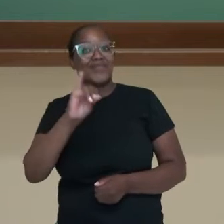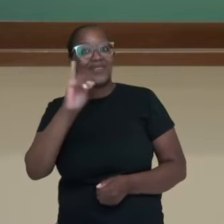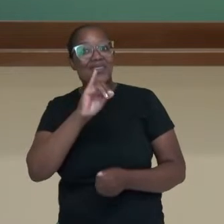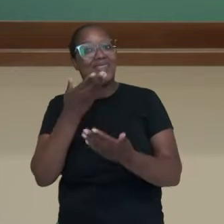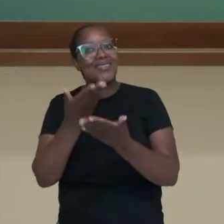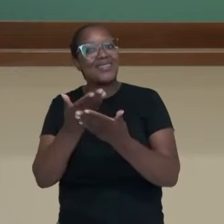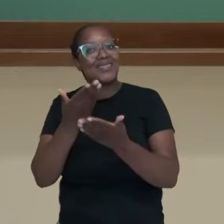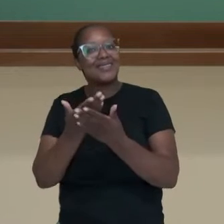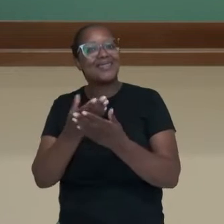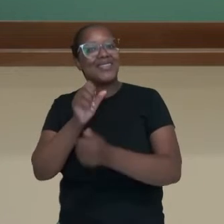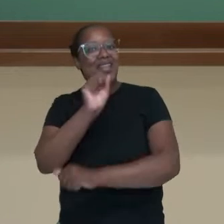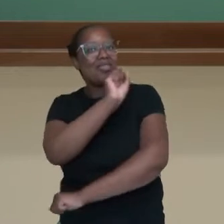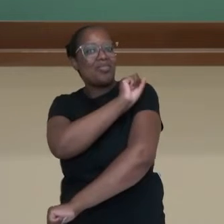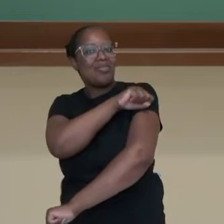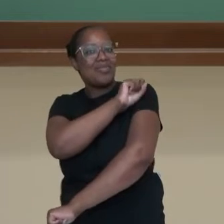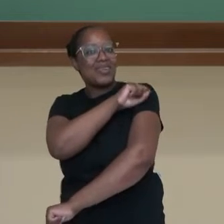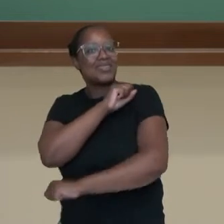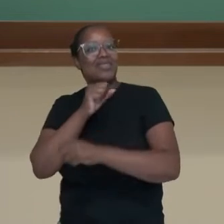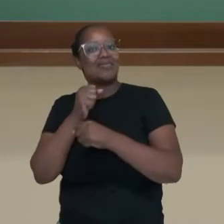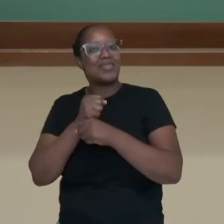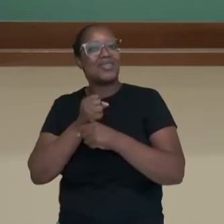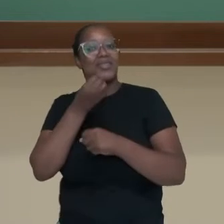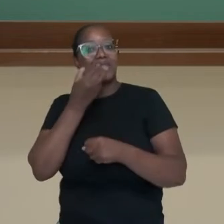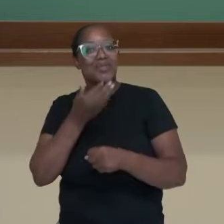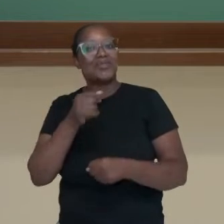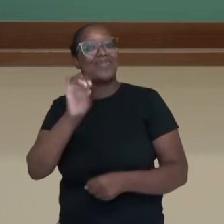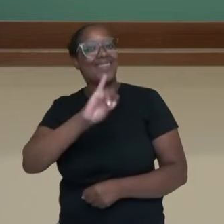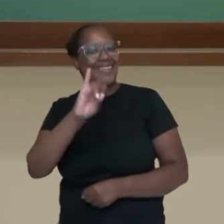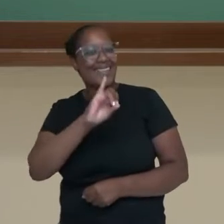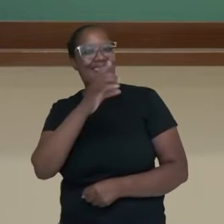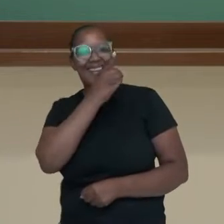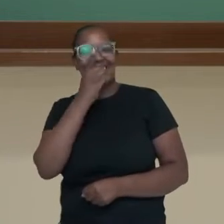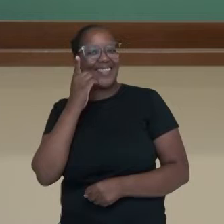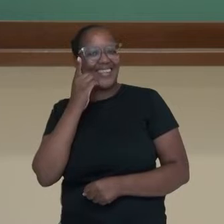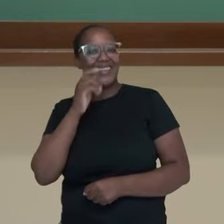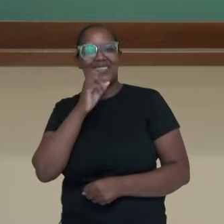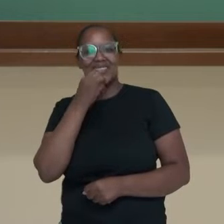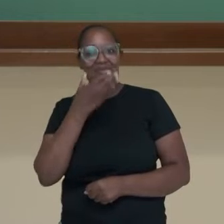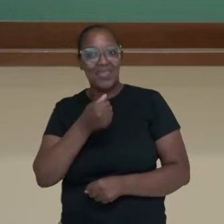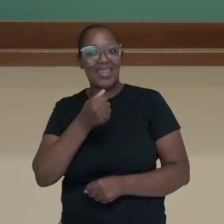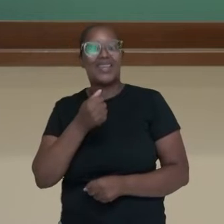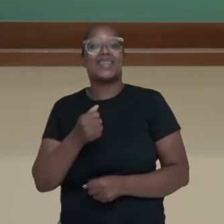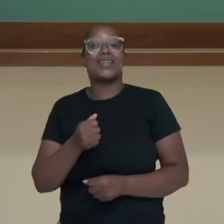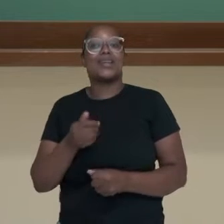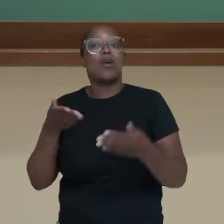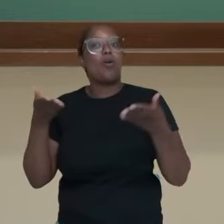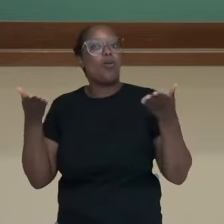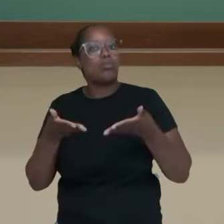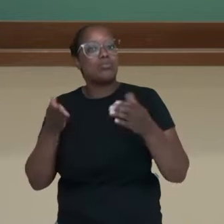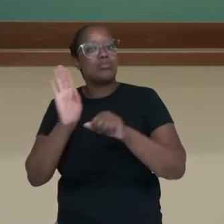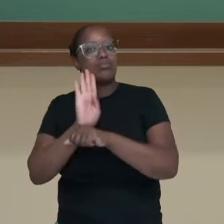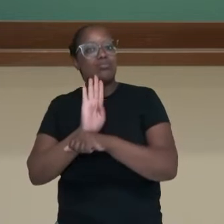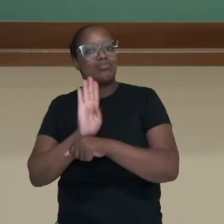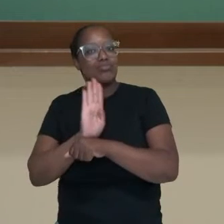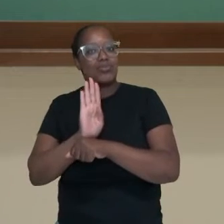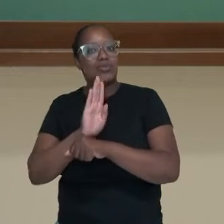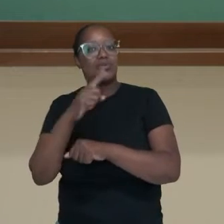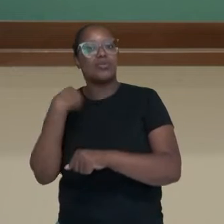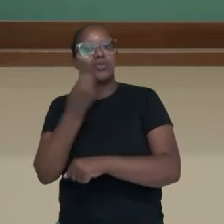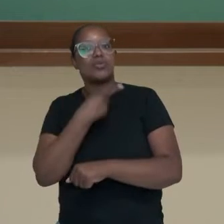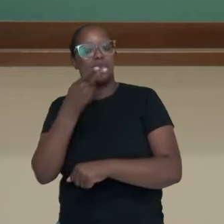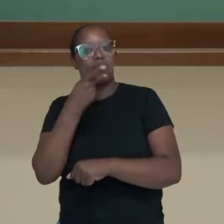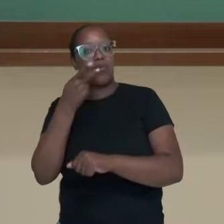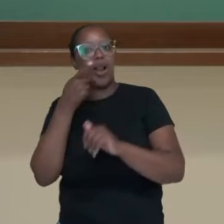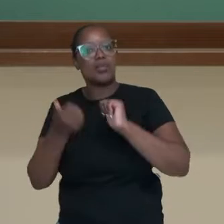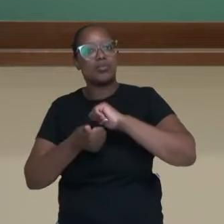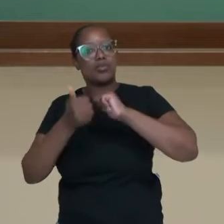estudantes do 8º ano, tudo bem com vocês? Olá, Dora, tudo bem com você? Neste vídeo nós vamos falar sobre esporte